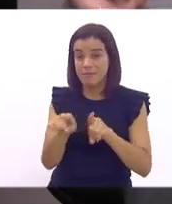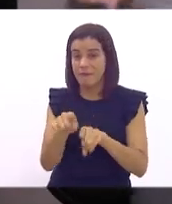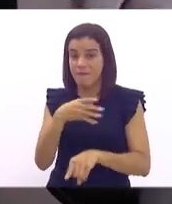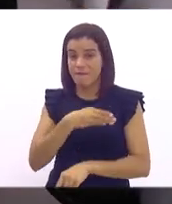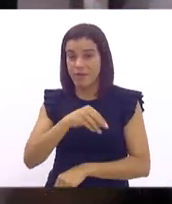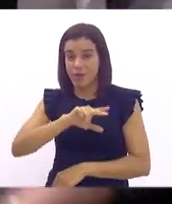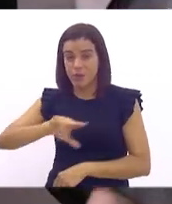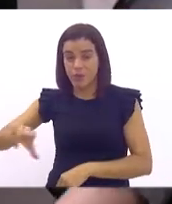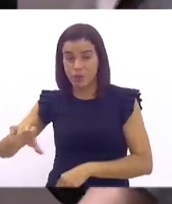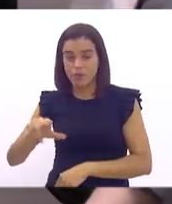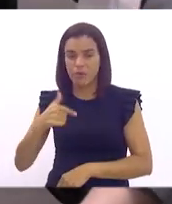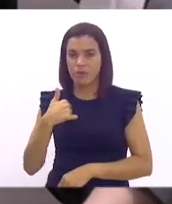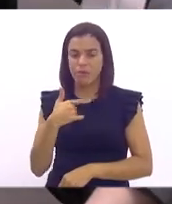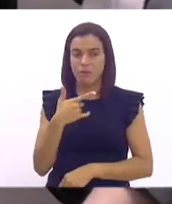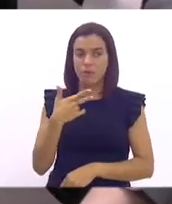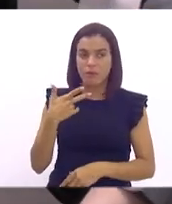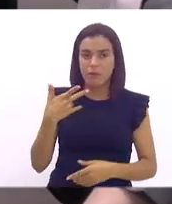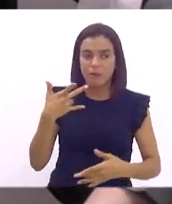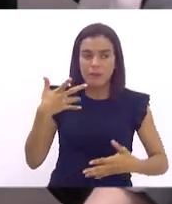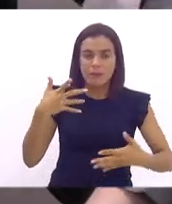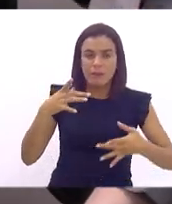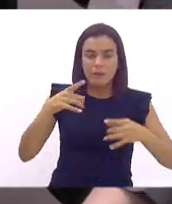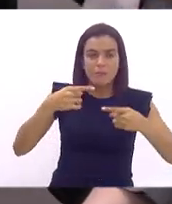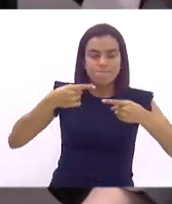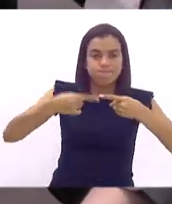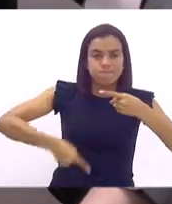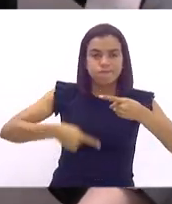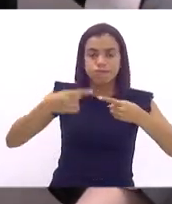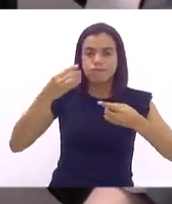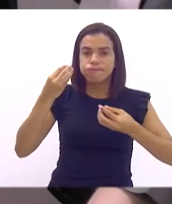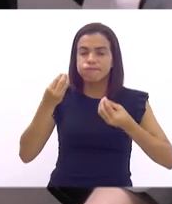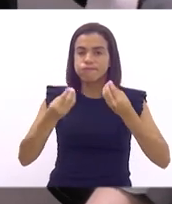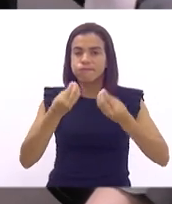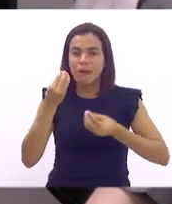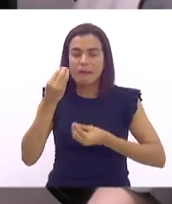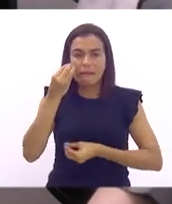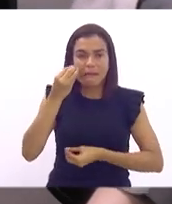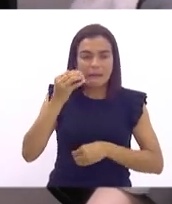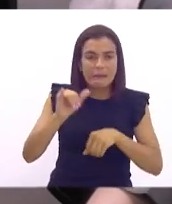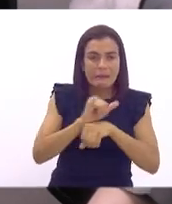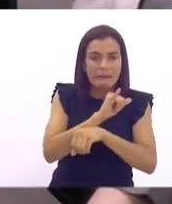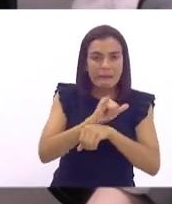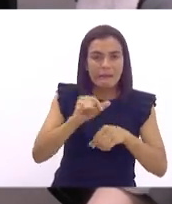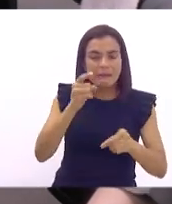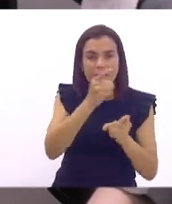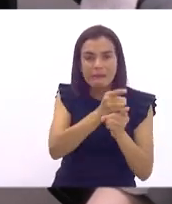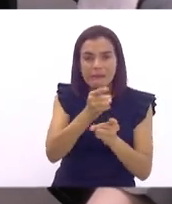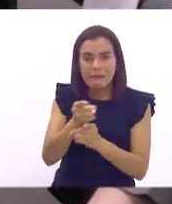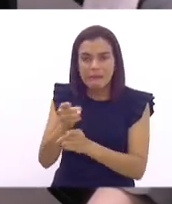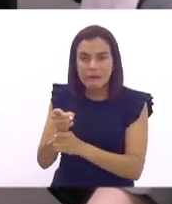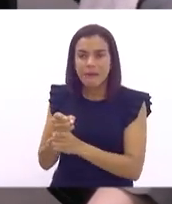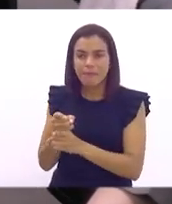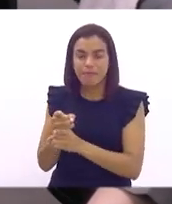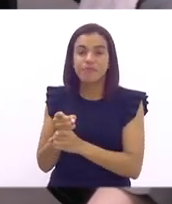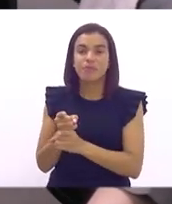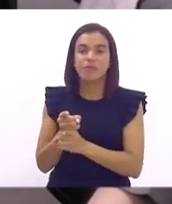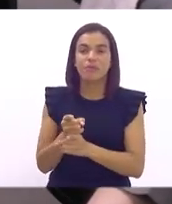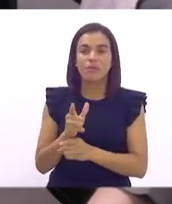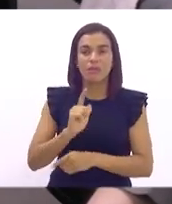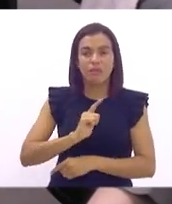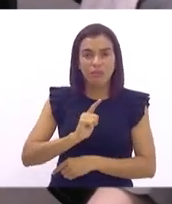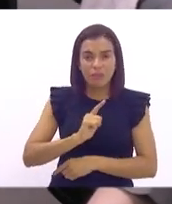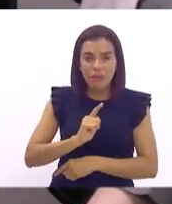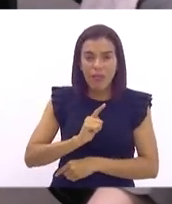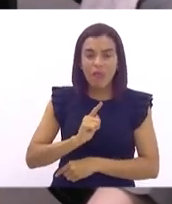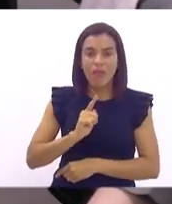você fica com um discurso muito desconexo, tentando identificar se ela tem um quadro